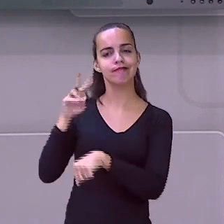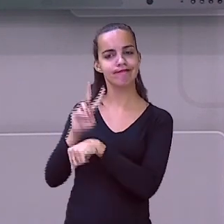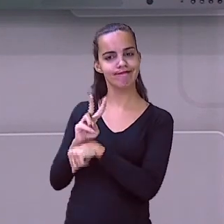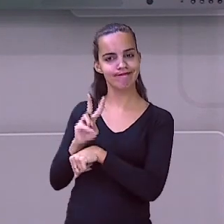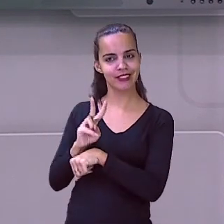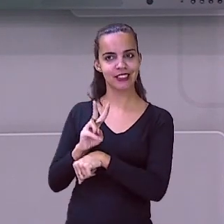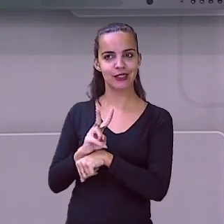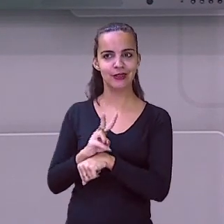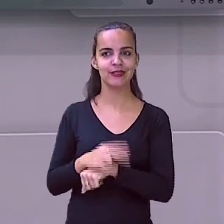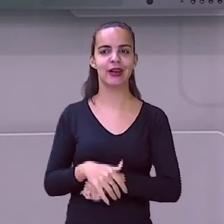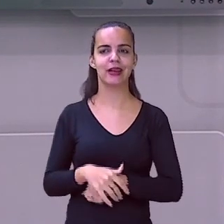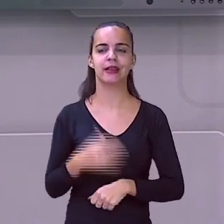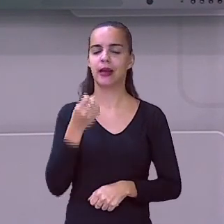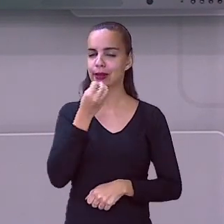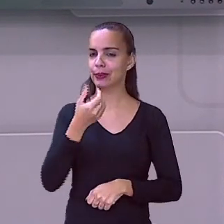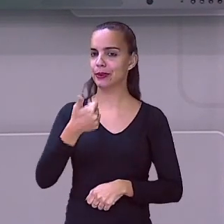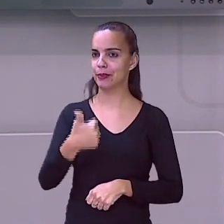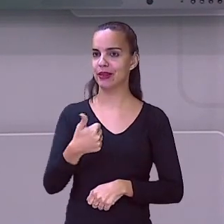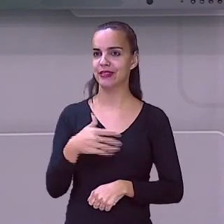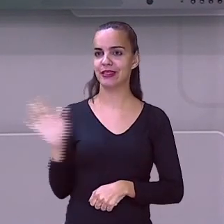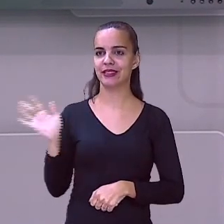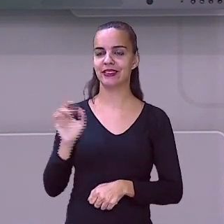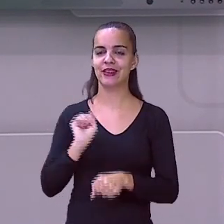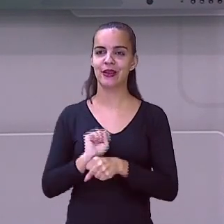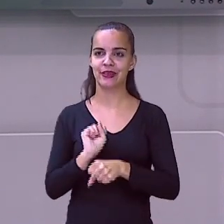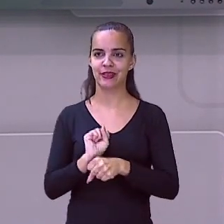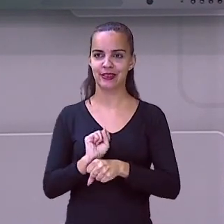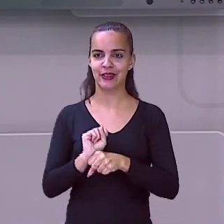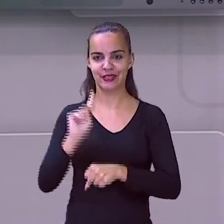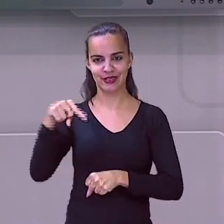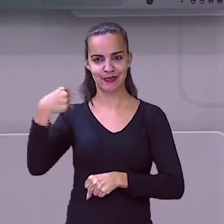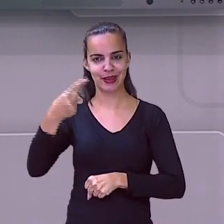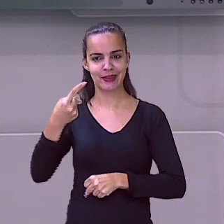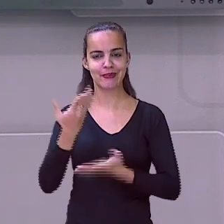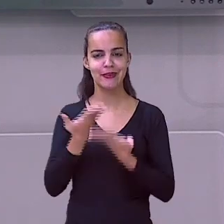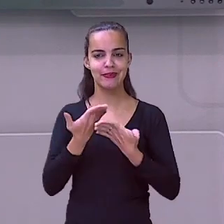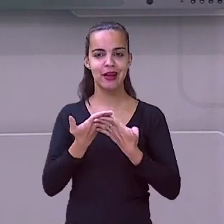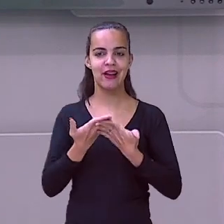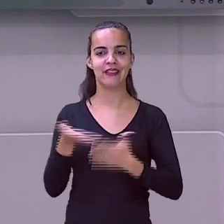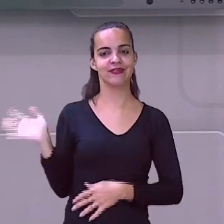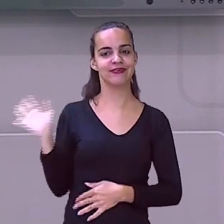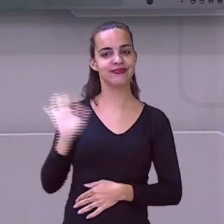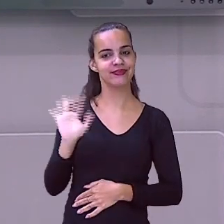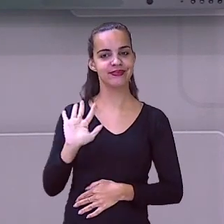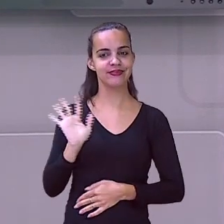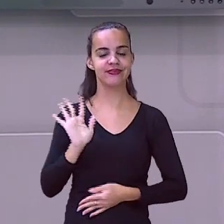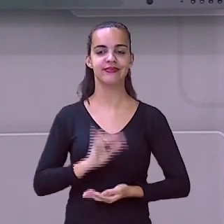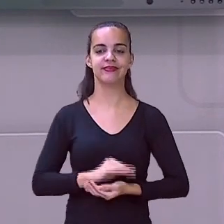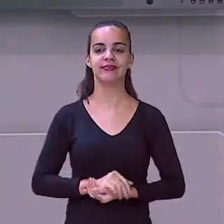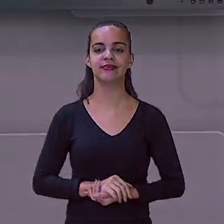cuide e se cuide bem. Te espero na próxima aula. Tchau!